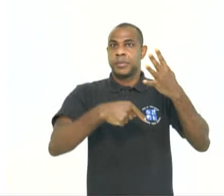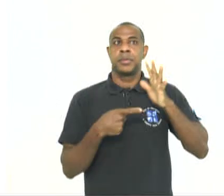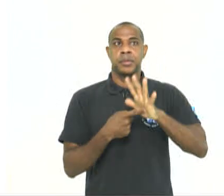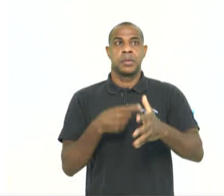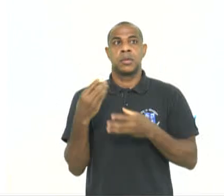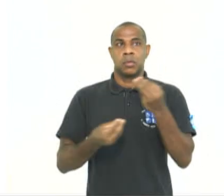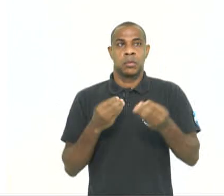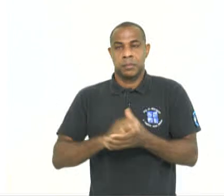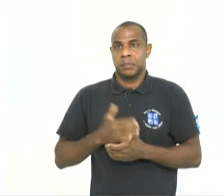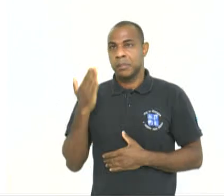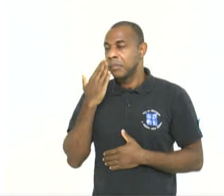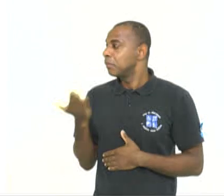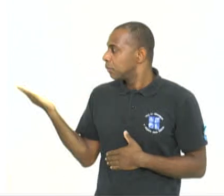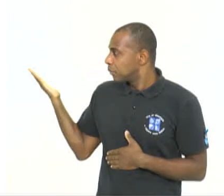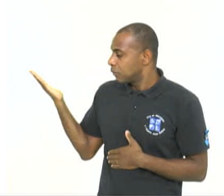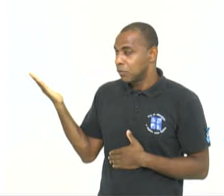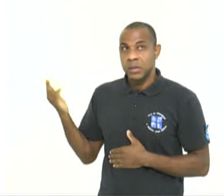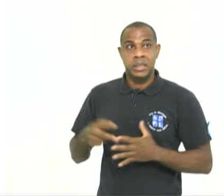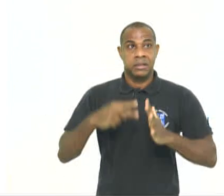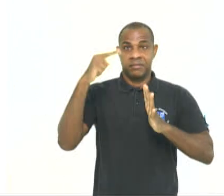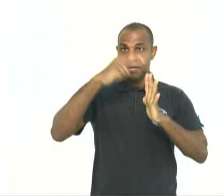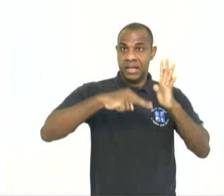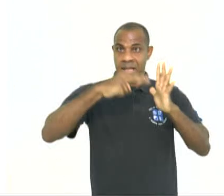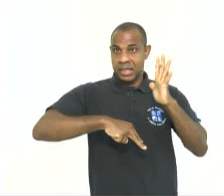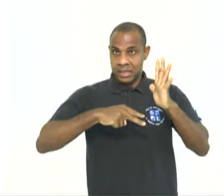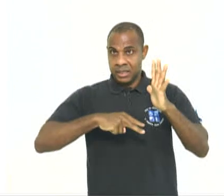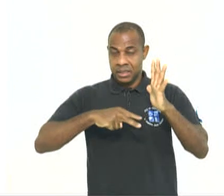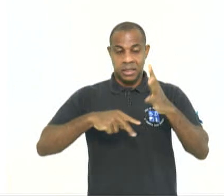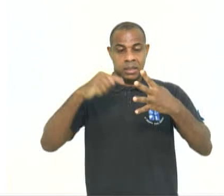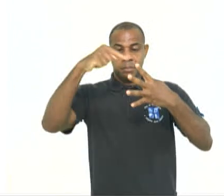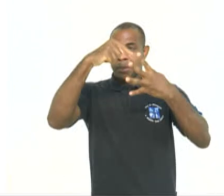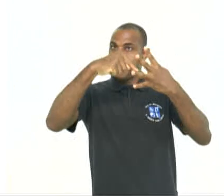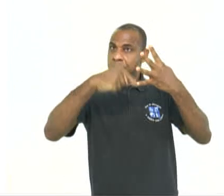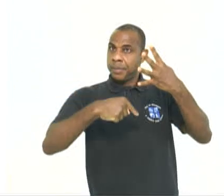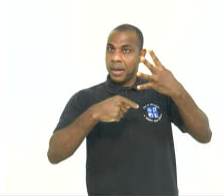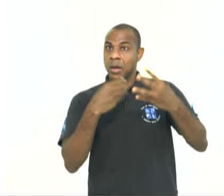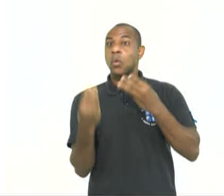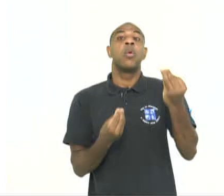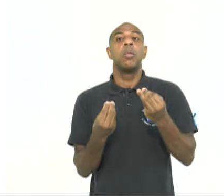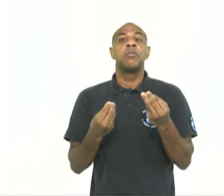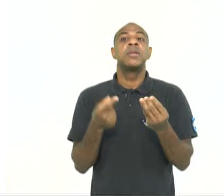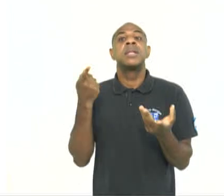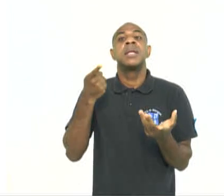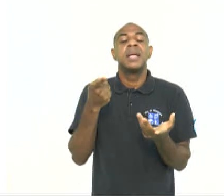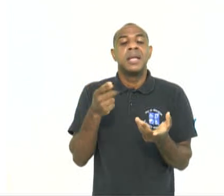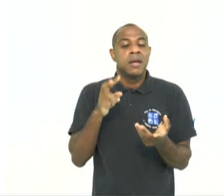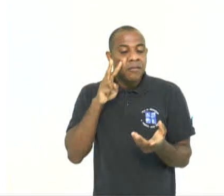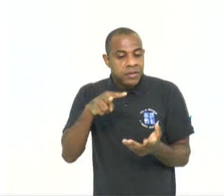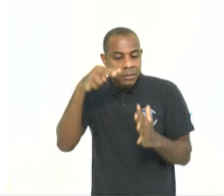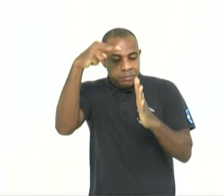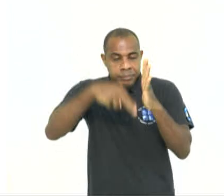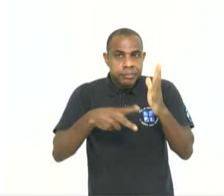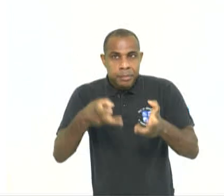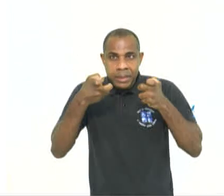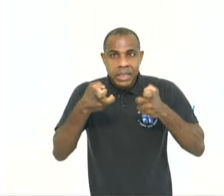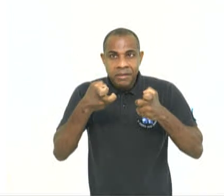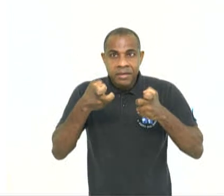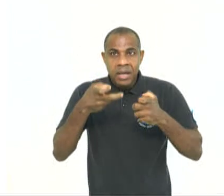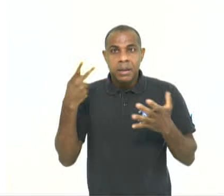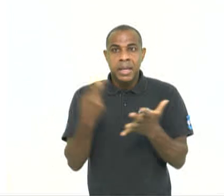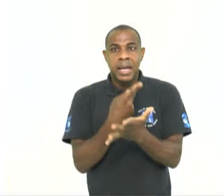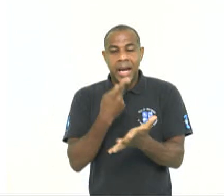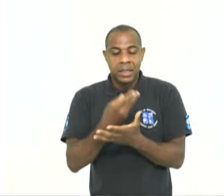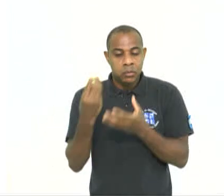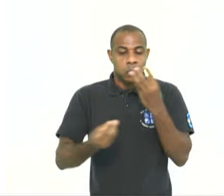poucas células sanguíneas. No recém-nascido, toda a medula óssea é vermelha e, consequentemente, é eficaz na produção de células